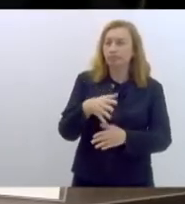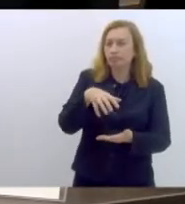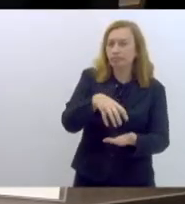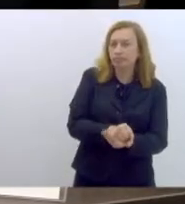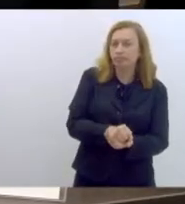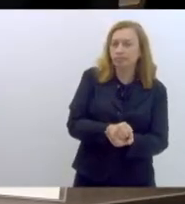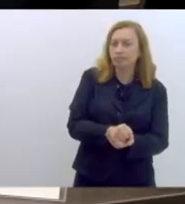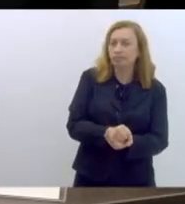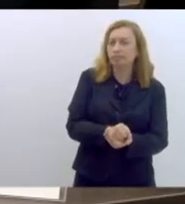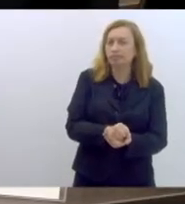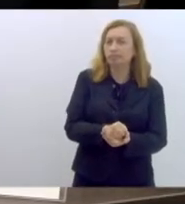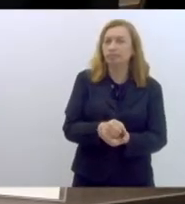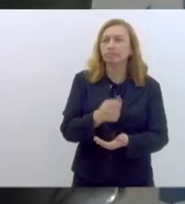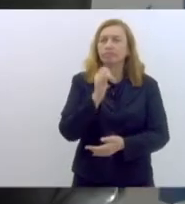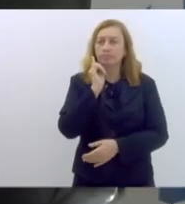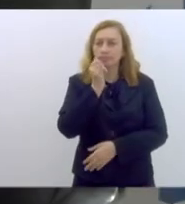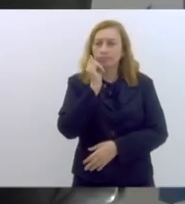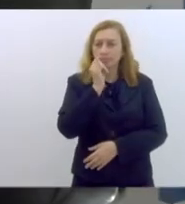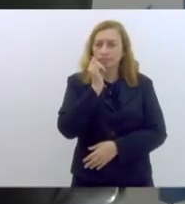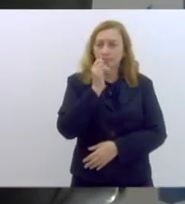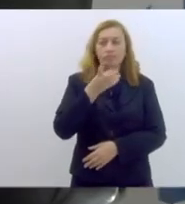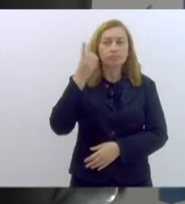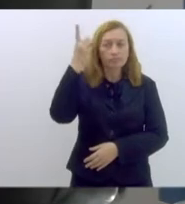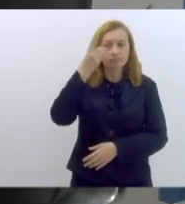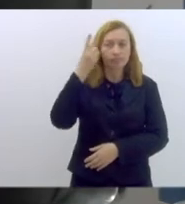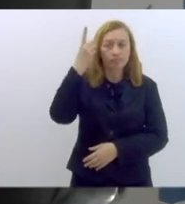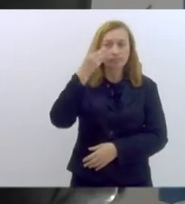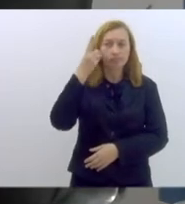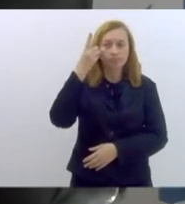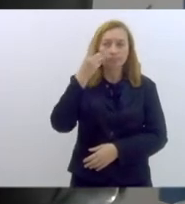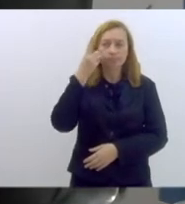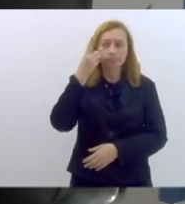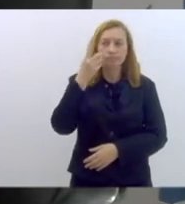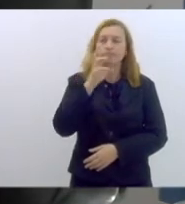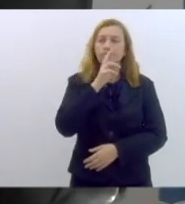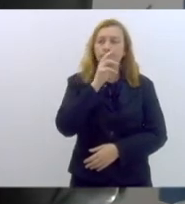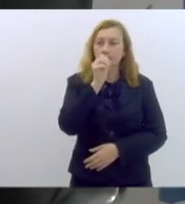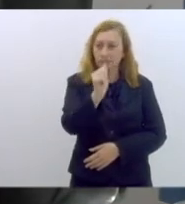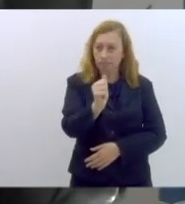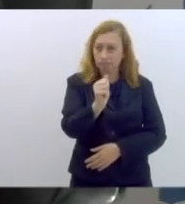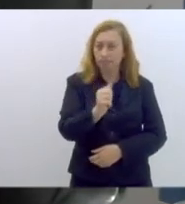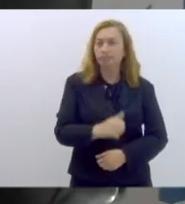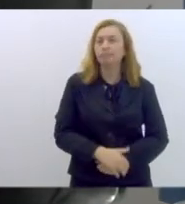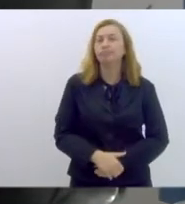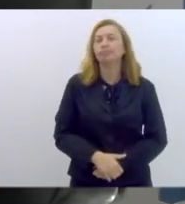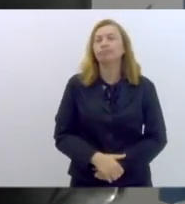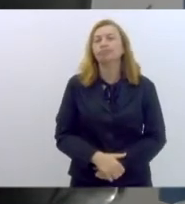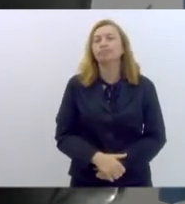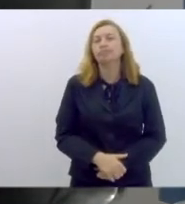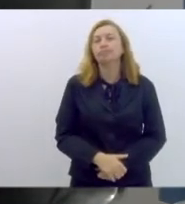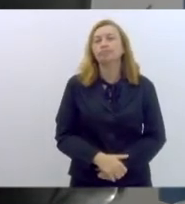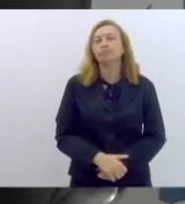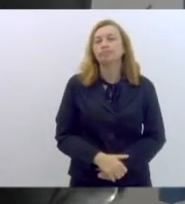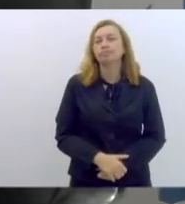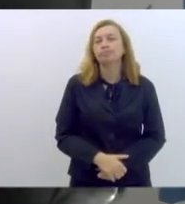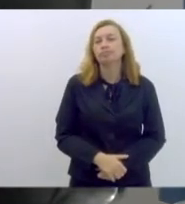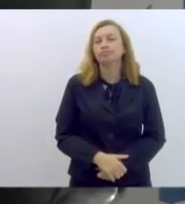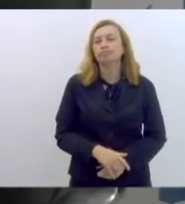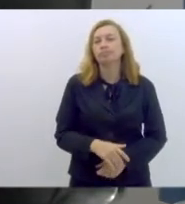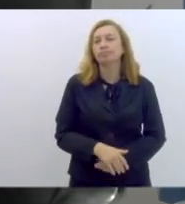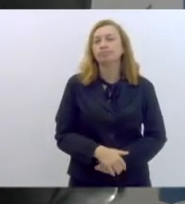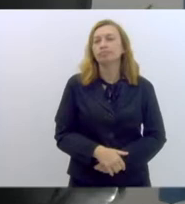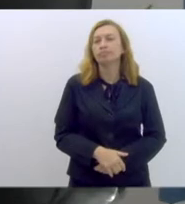nosso... relator, deputado Rodrigo Amorim. Pedro e